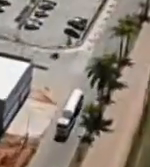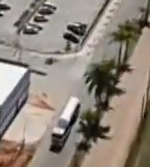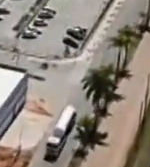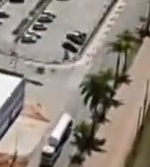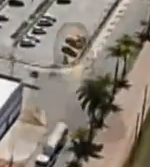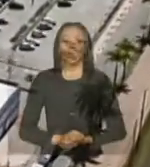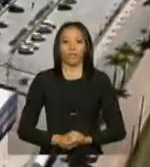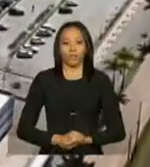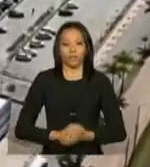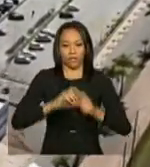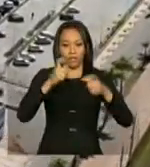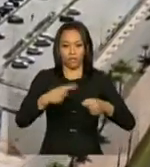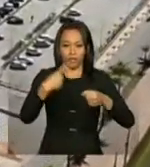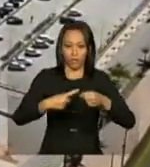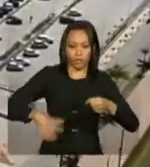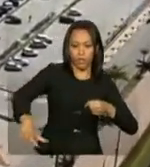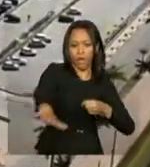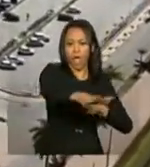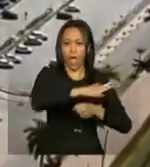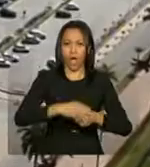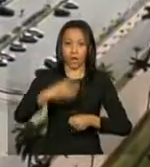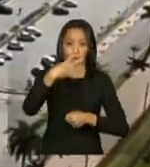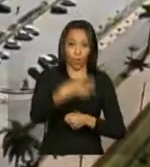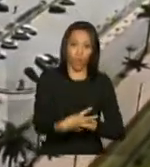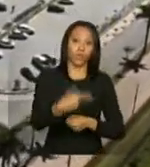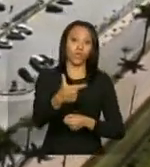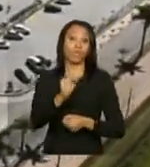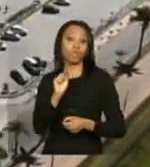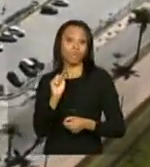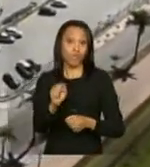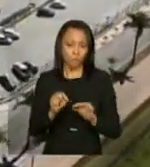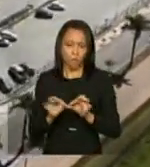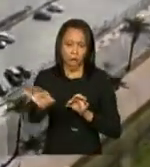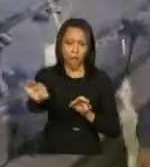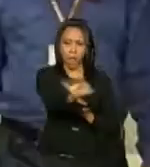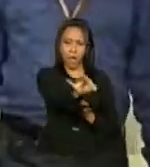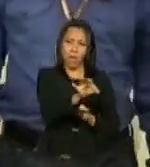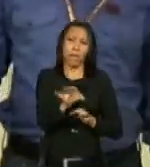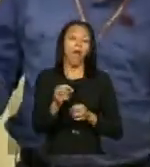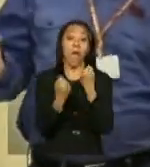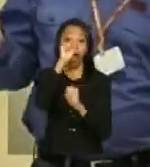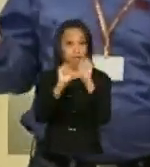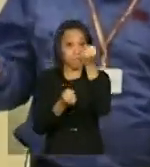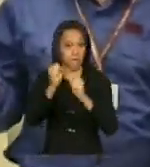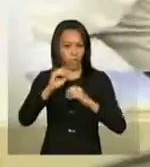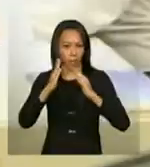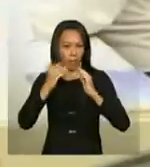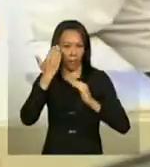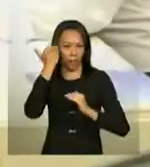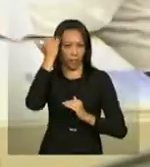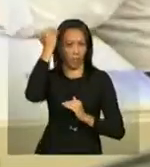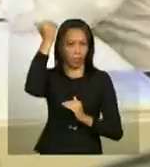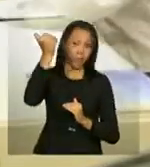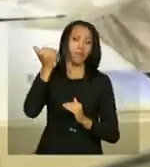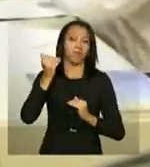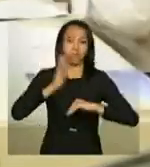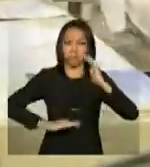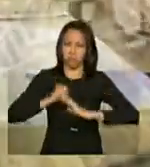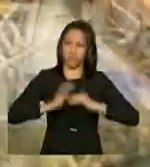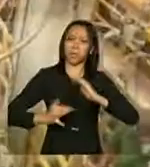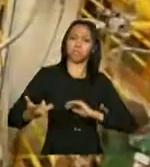Instalada em um terreno de 42 mil metros quadrados, a empresa destaca-se pelo qualificado e experiente corpo